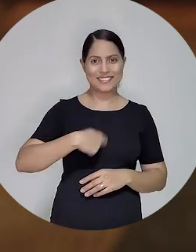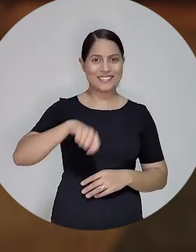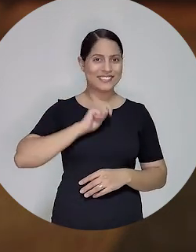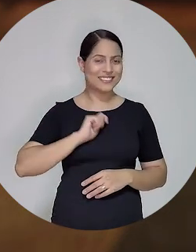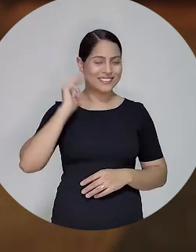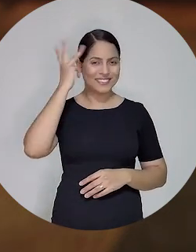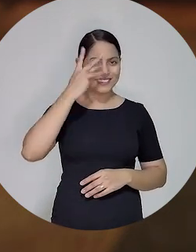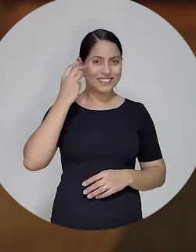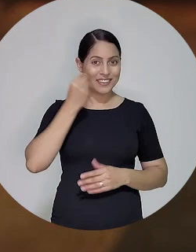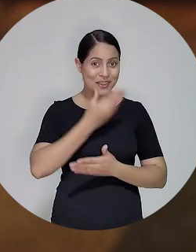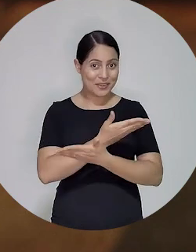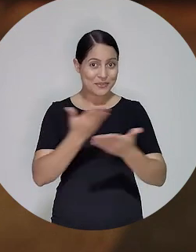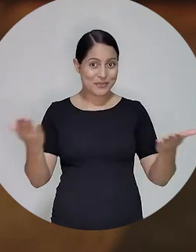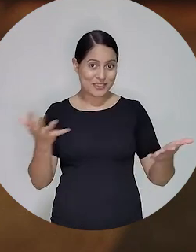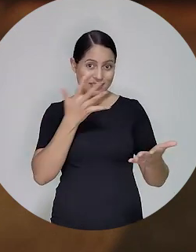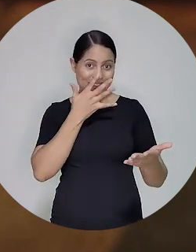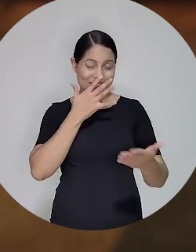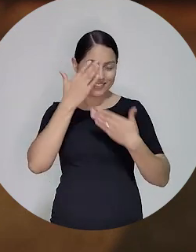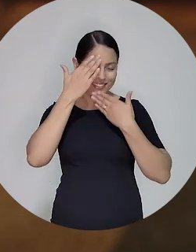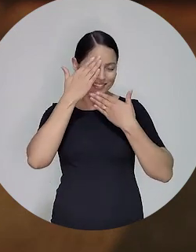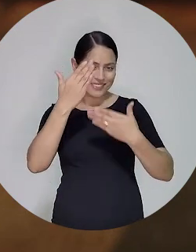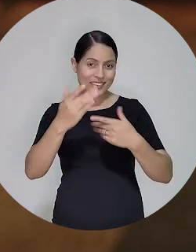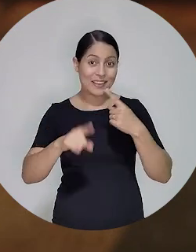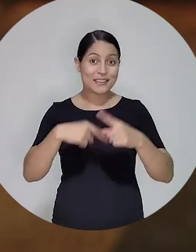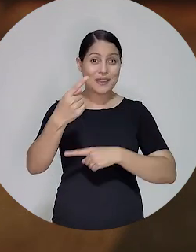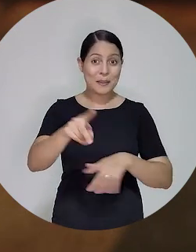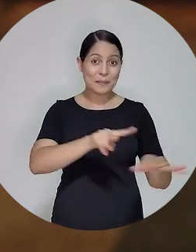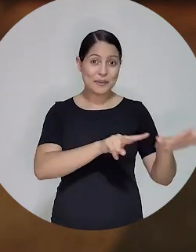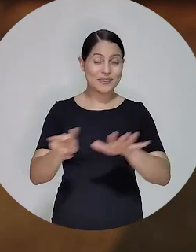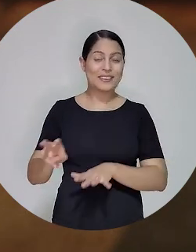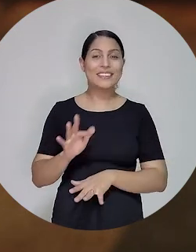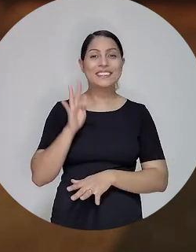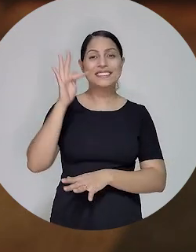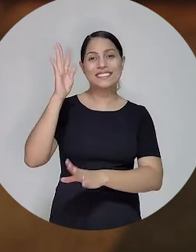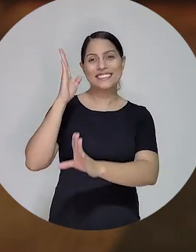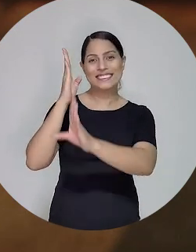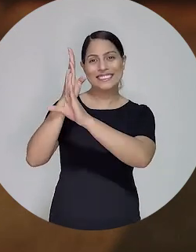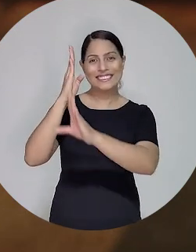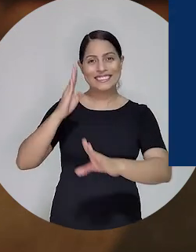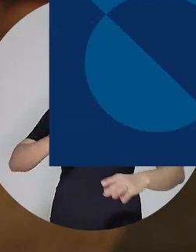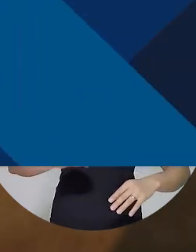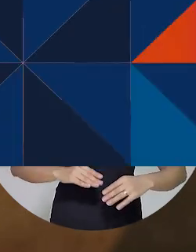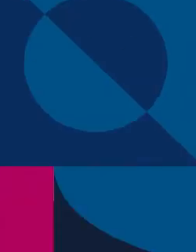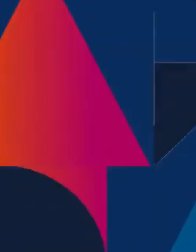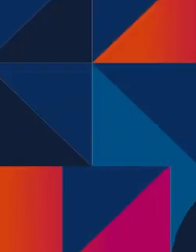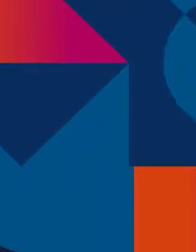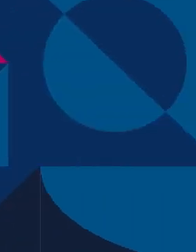Eu sou Mariana Xavier e agradeço pela sua companhia. Te espero na próxima semana. Até lá!